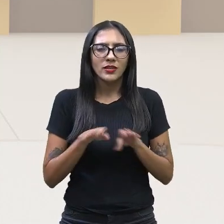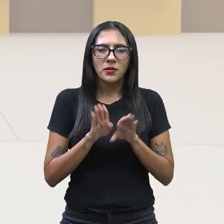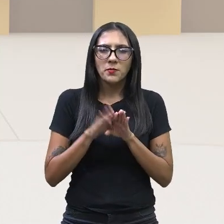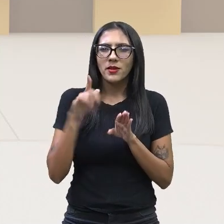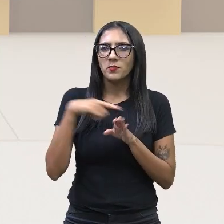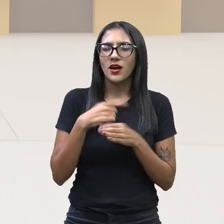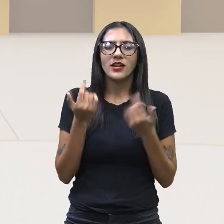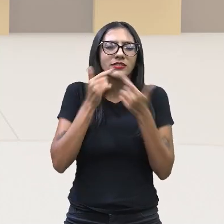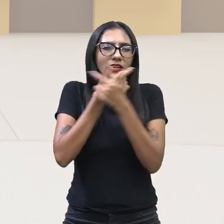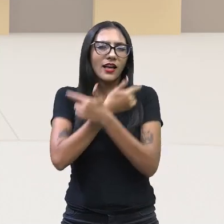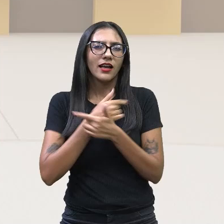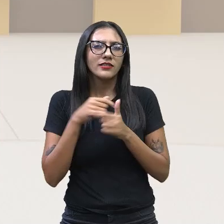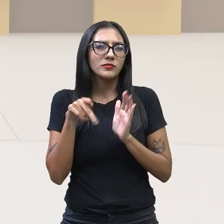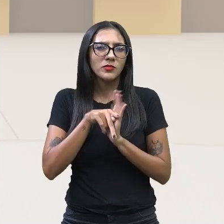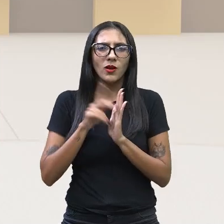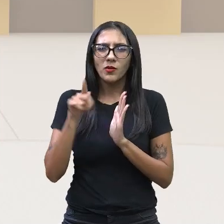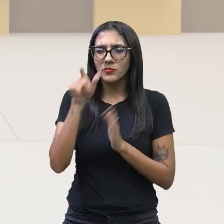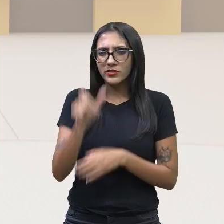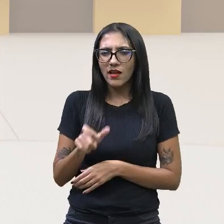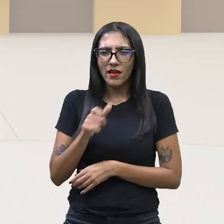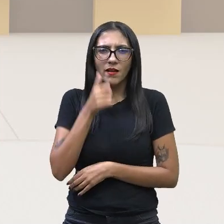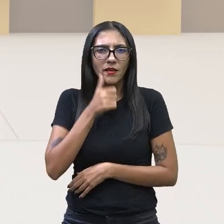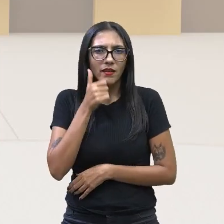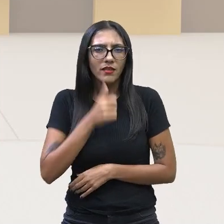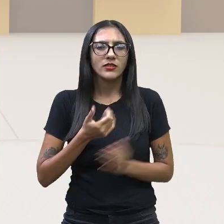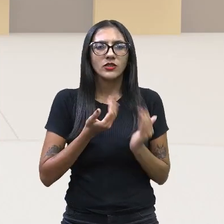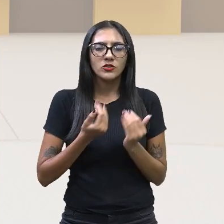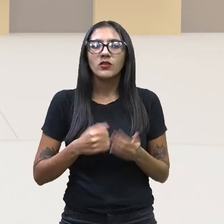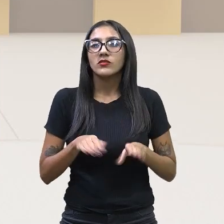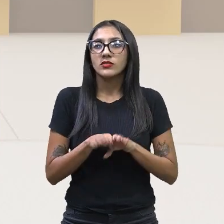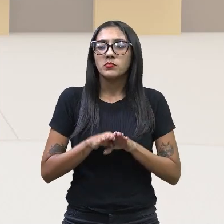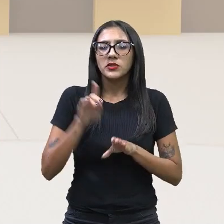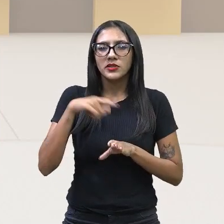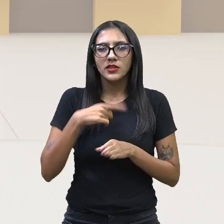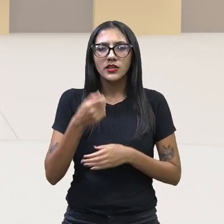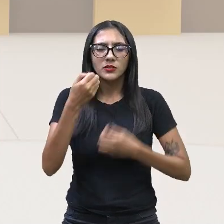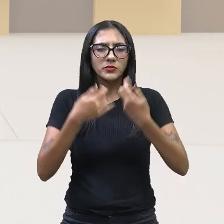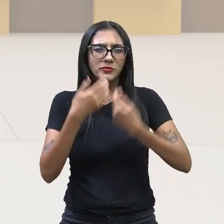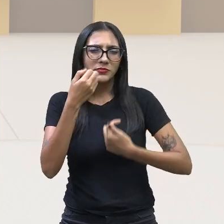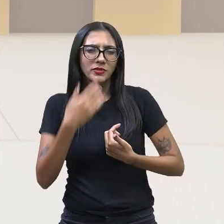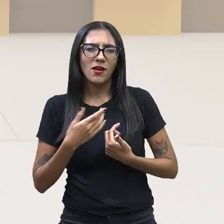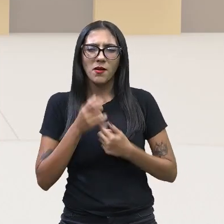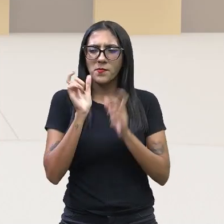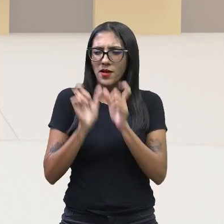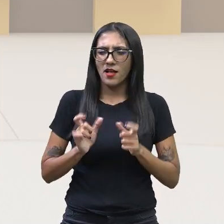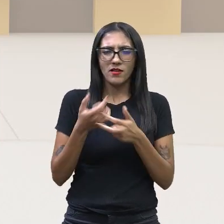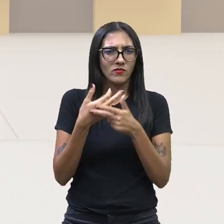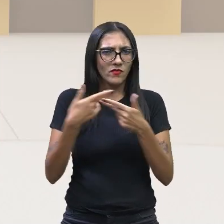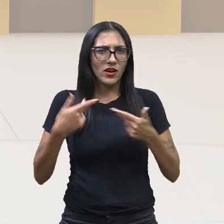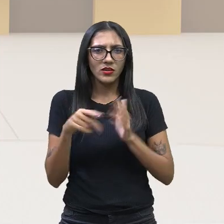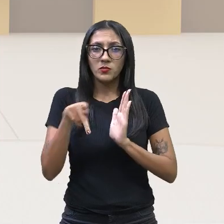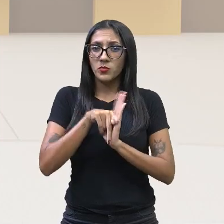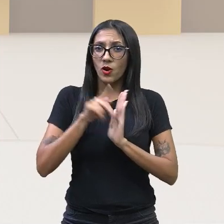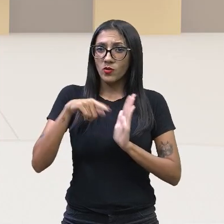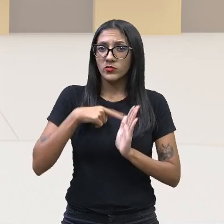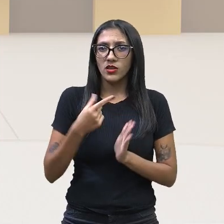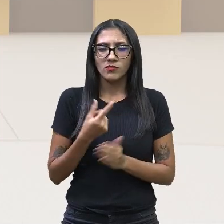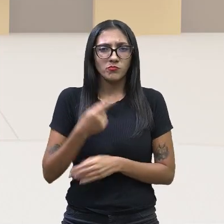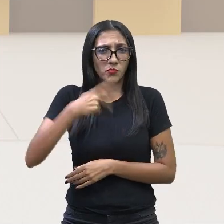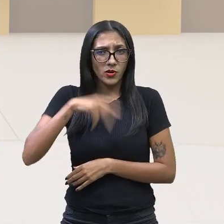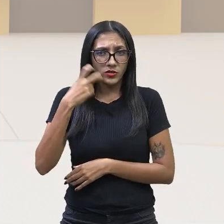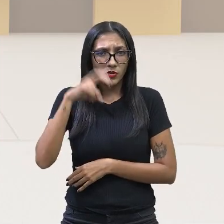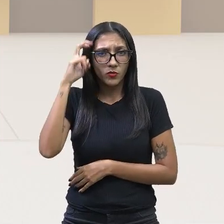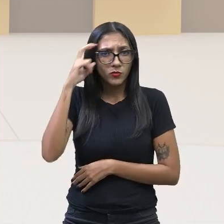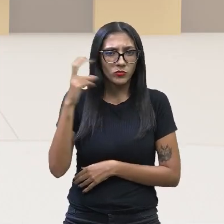é bem característico agora, de horário que a gente vê bastante. Falou sobre teleza, expressões bem regionais